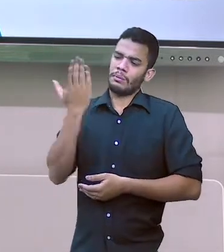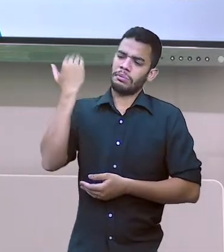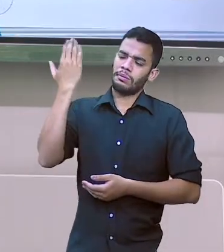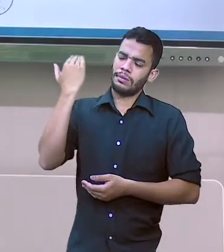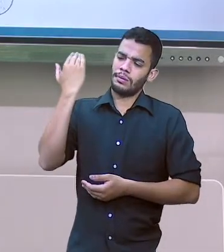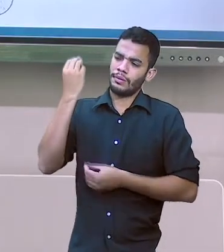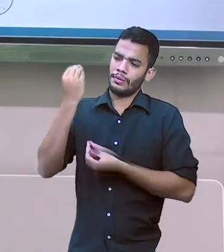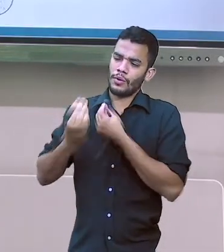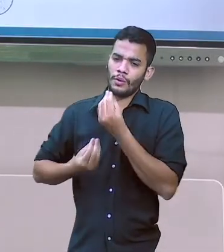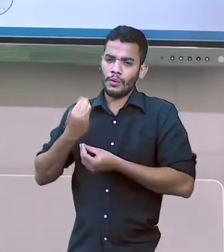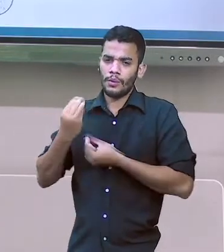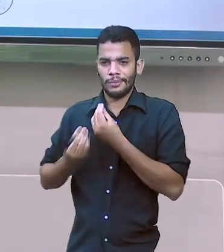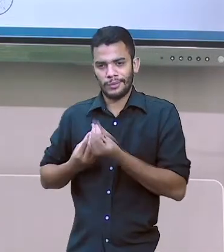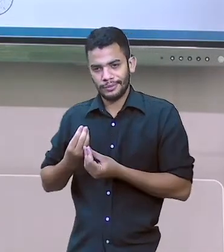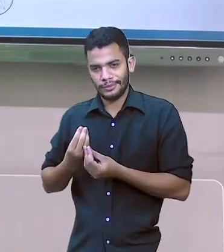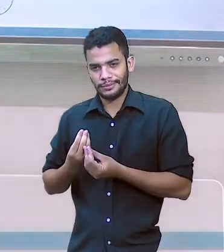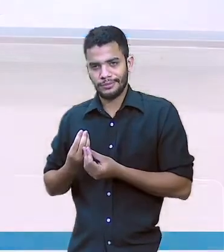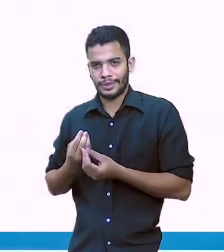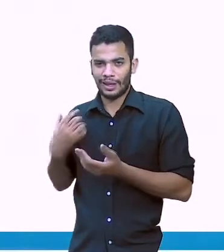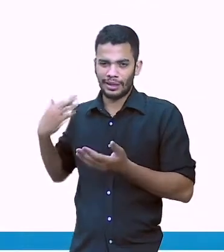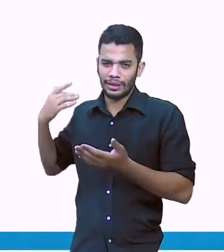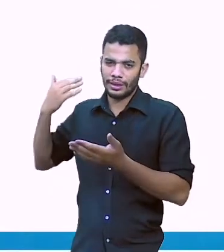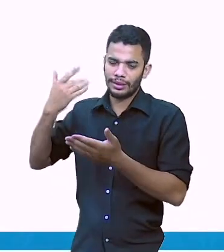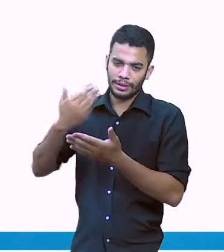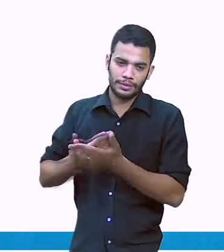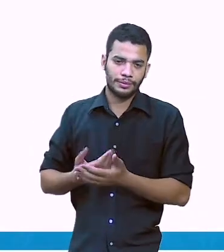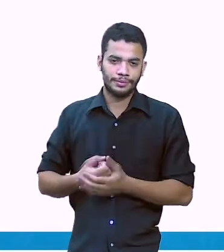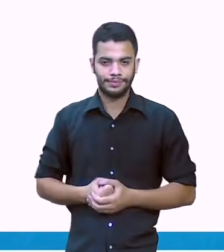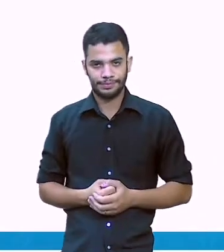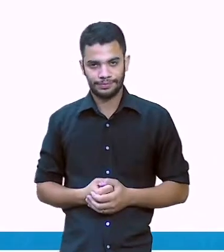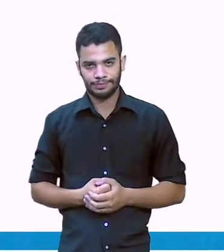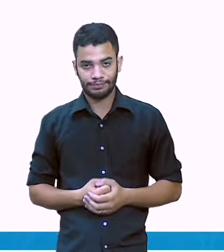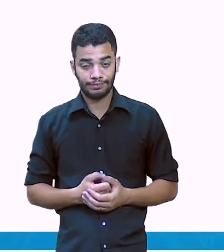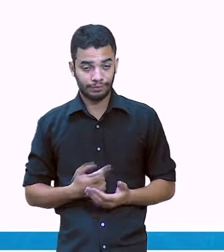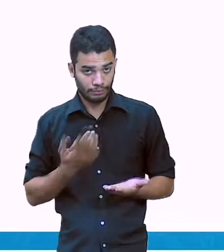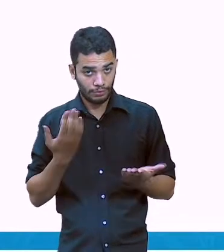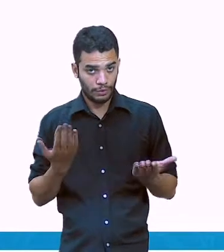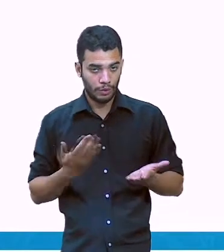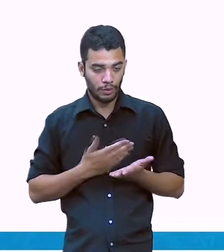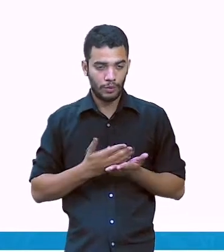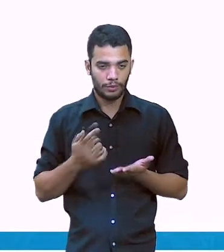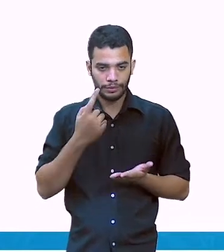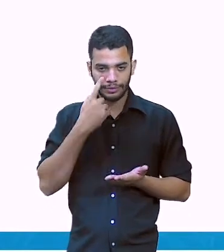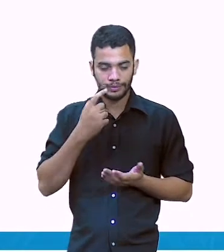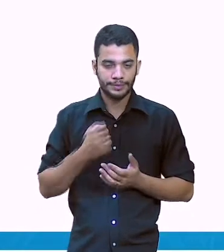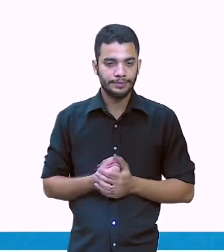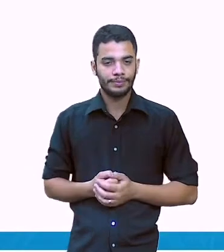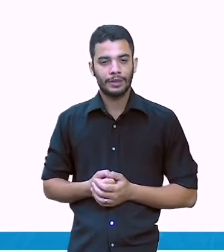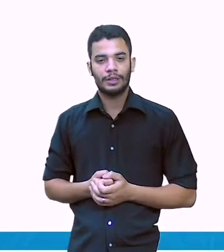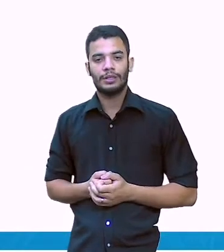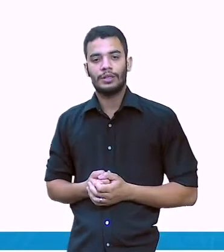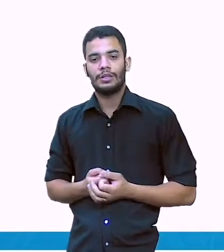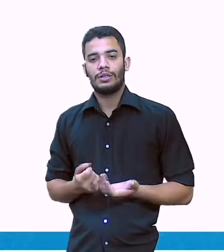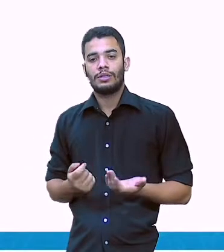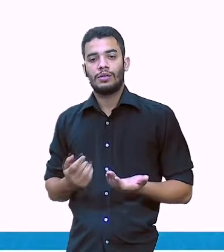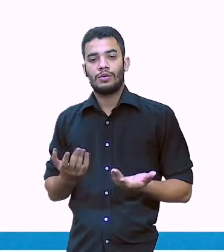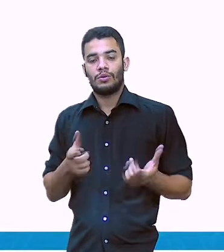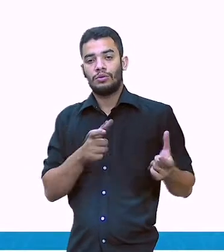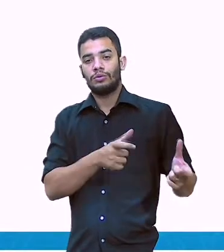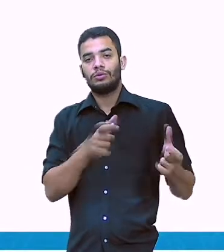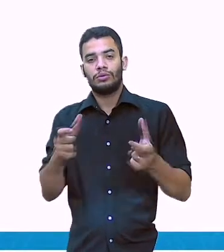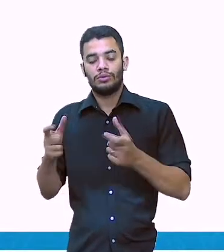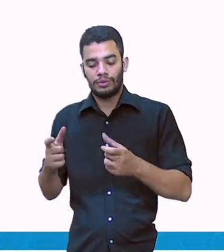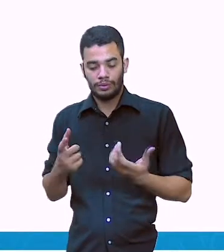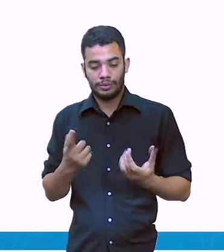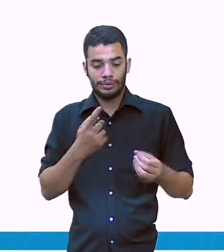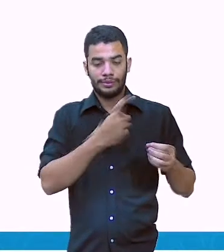Ok? O grande crescimento das áreas urbanas e a modernização dos meios de transporte são